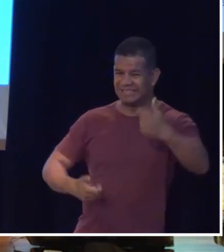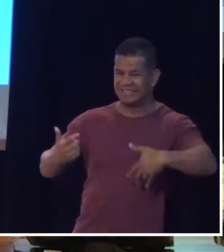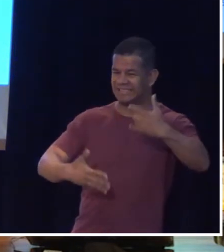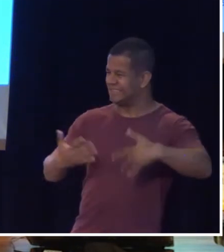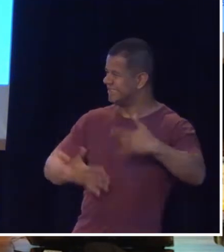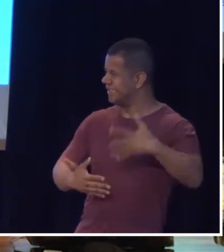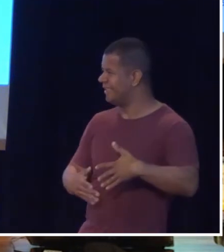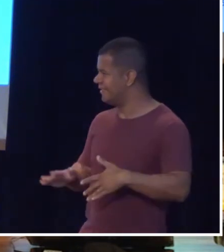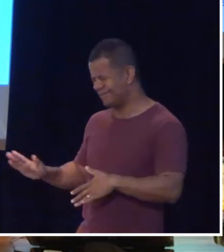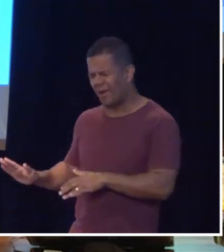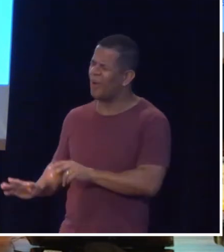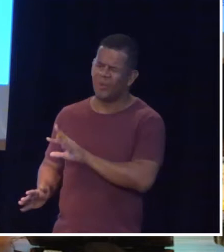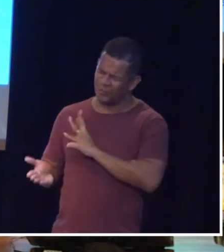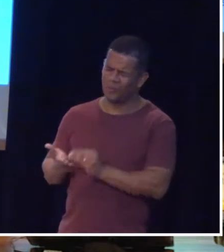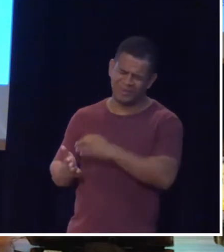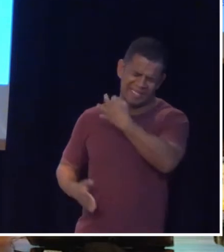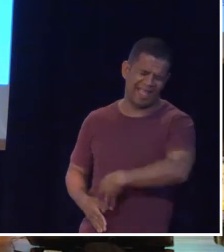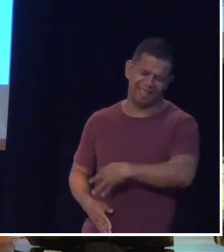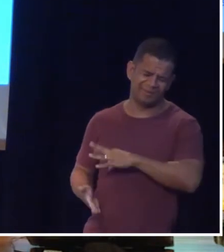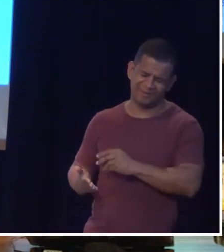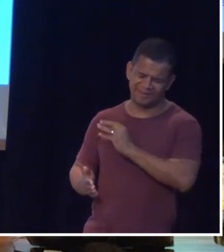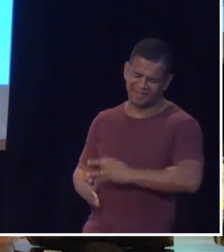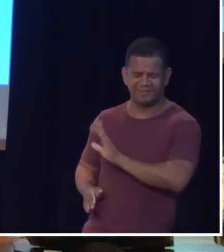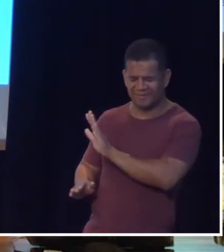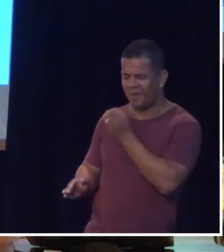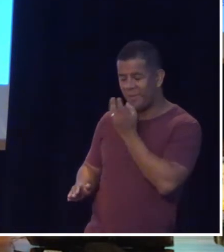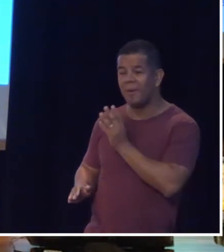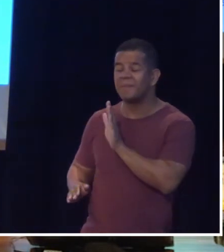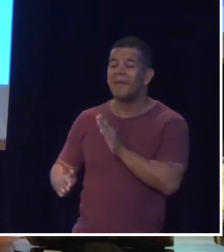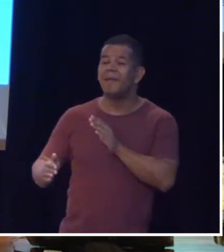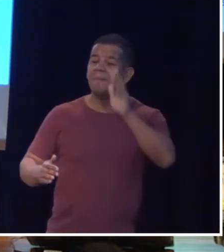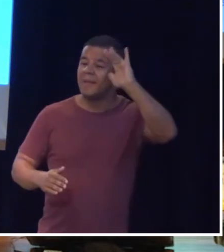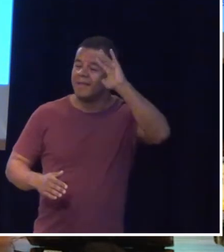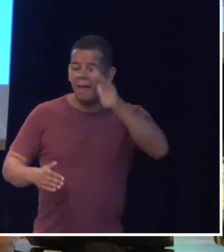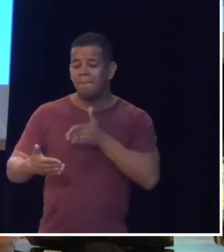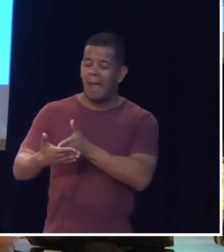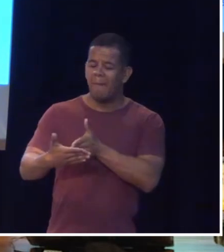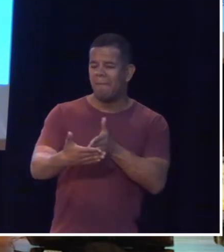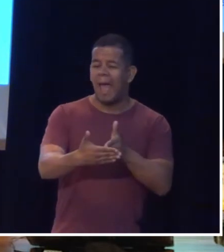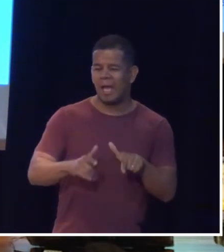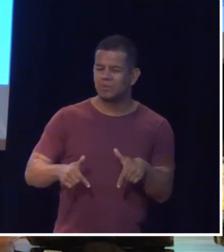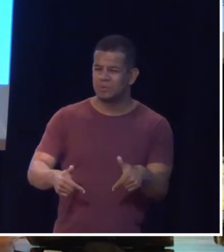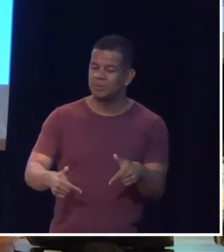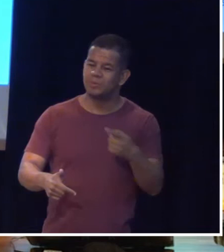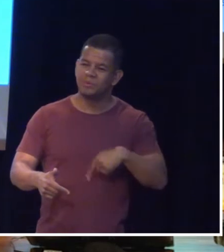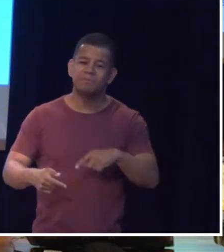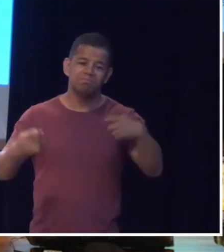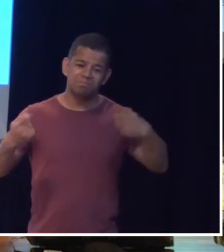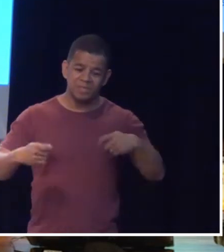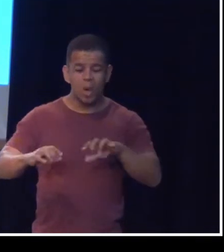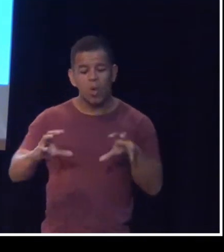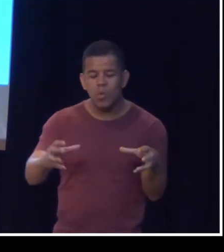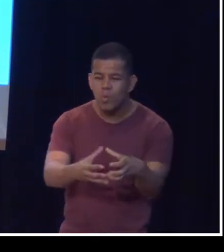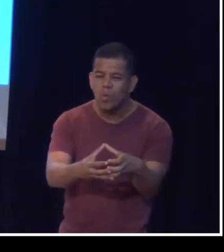Com você não, está tudo certo. E aí, pensando em algumas barreiras atitudinais, eu vou dizer que a gente precisa de implementação de núcleos de